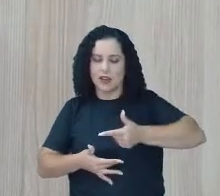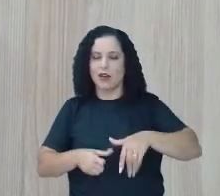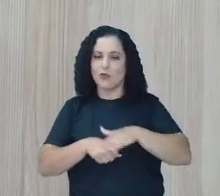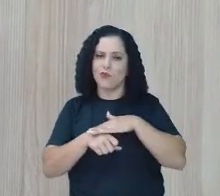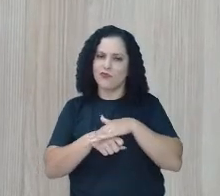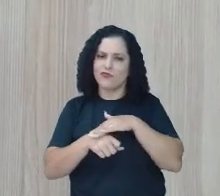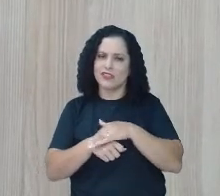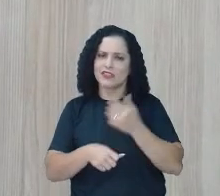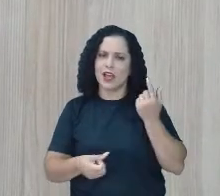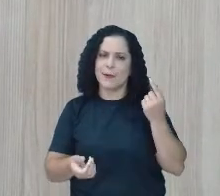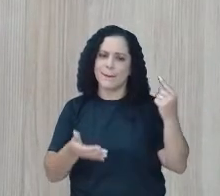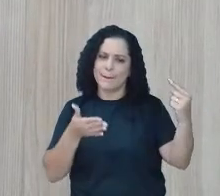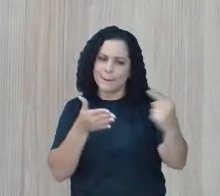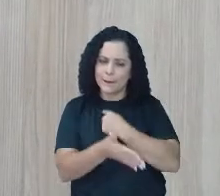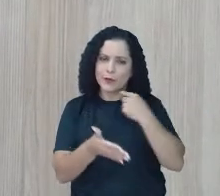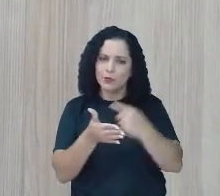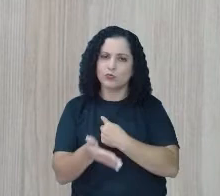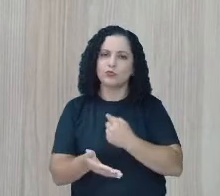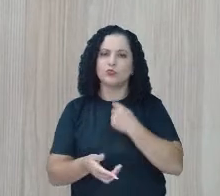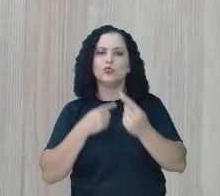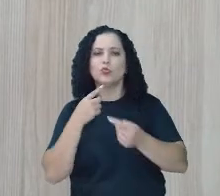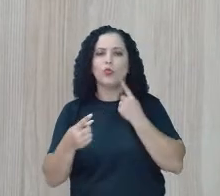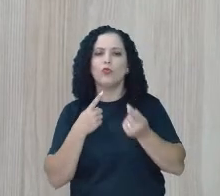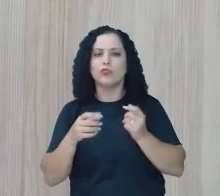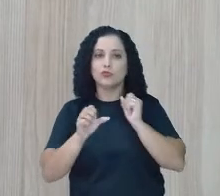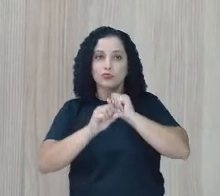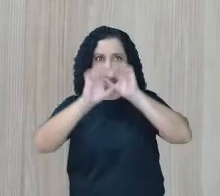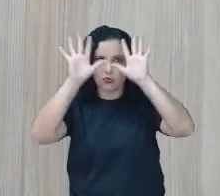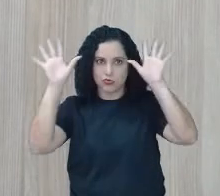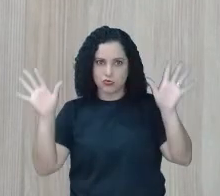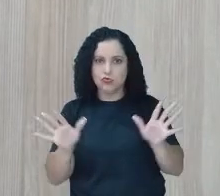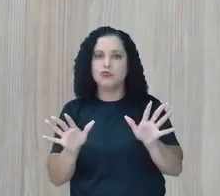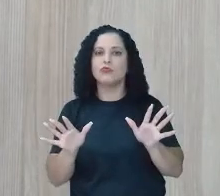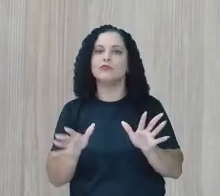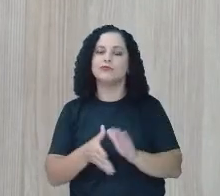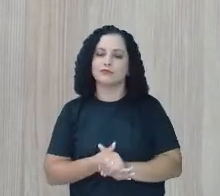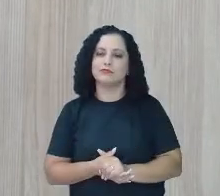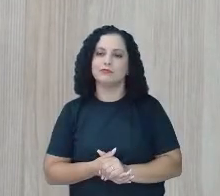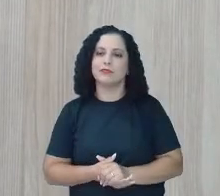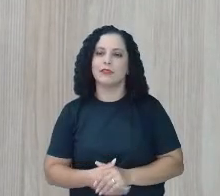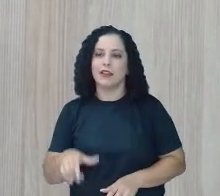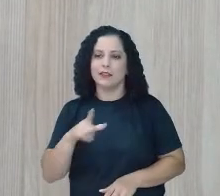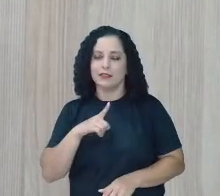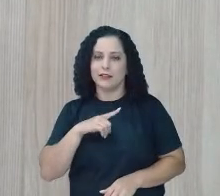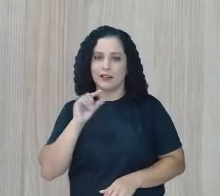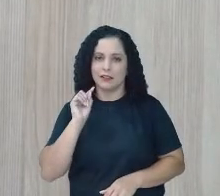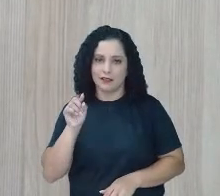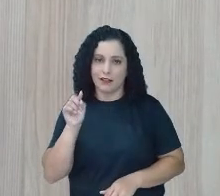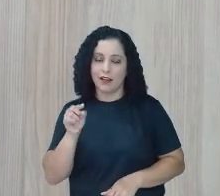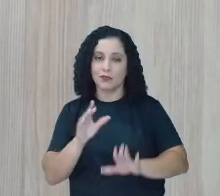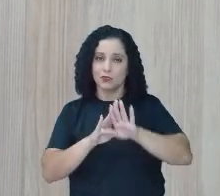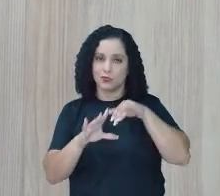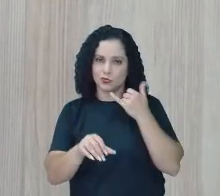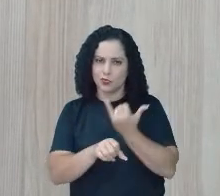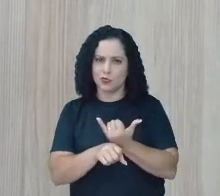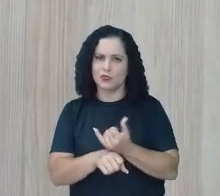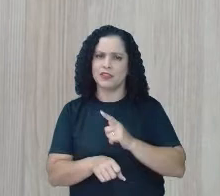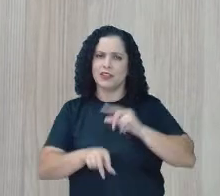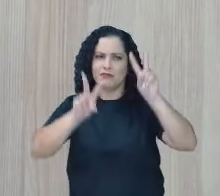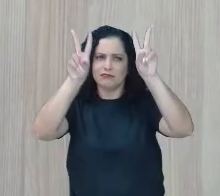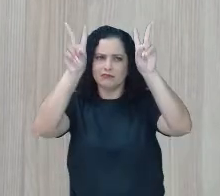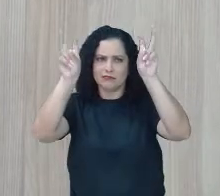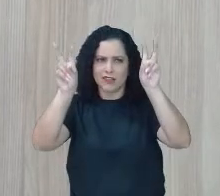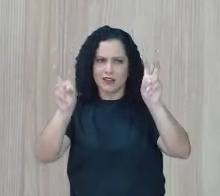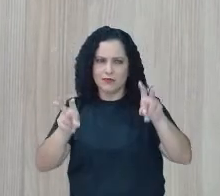mandando suas dúvidas e procurando conhecimento, tá? Como o Breno falou, lá no nosso canal no YouTube tem vários assuntos,